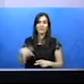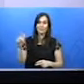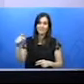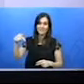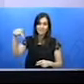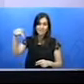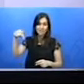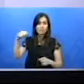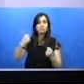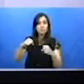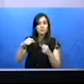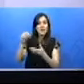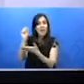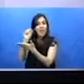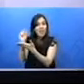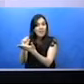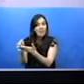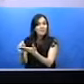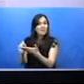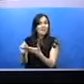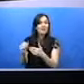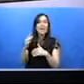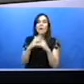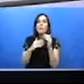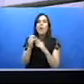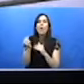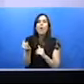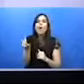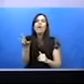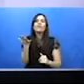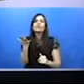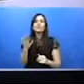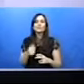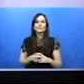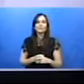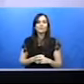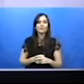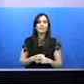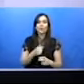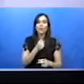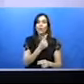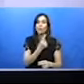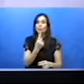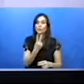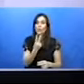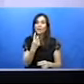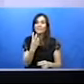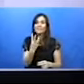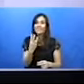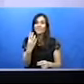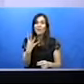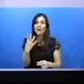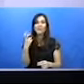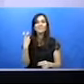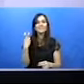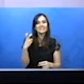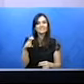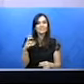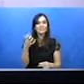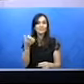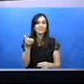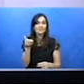desse número. E as mãozinhas para contarmos juntos. 1, 2, 3,